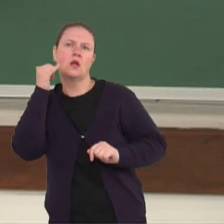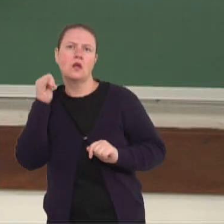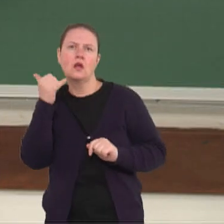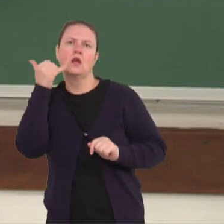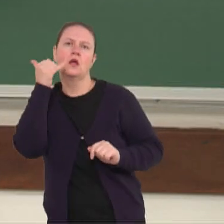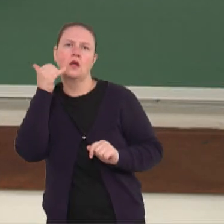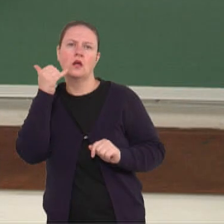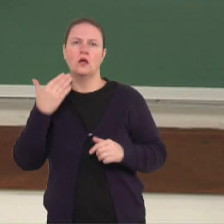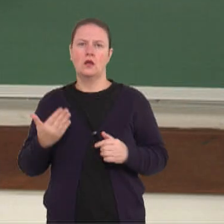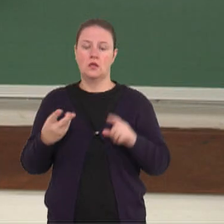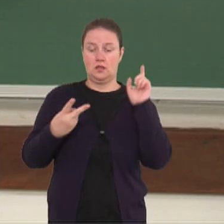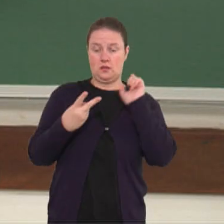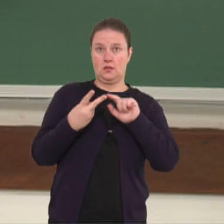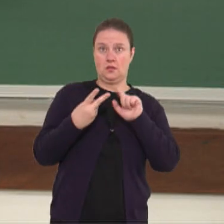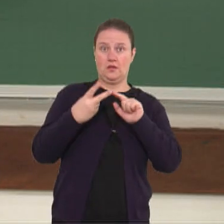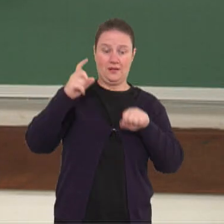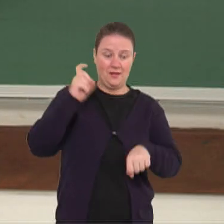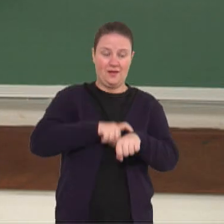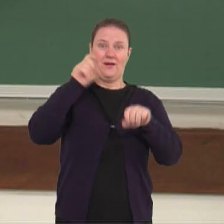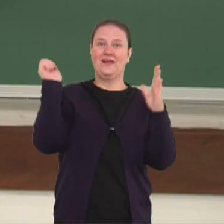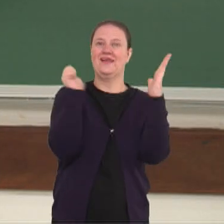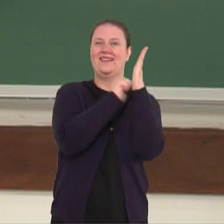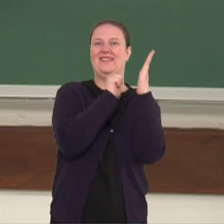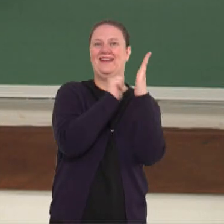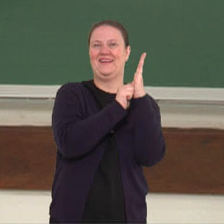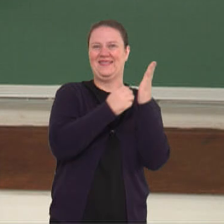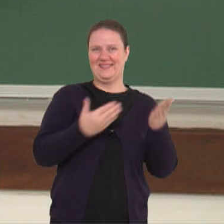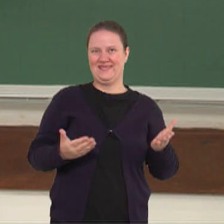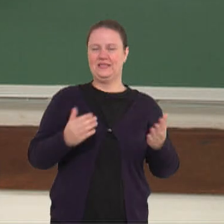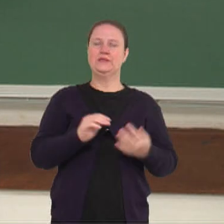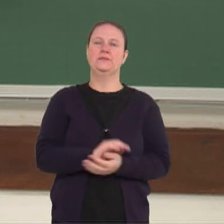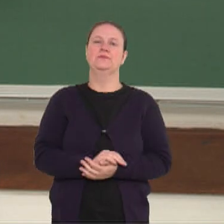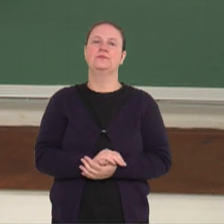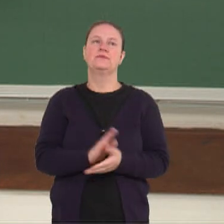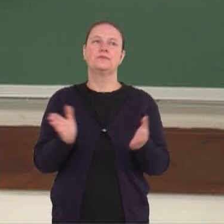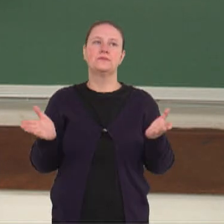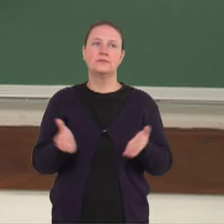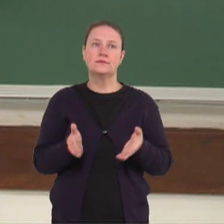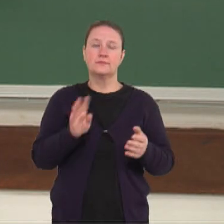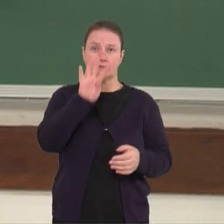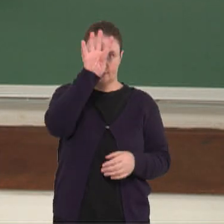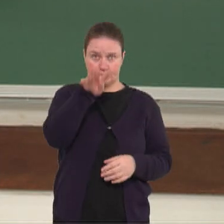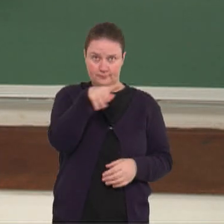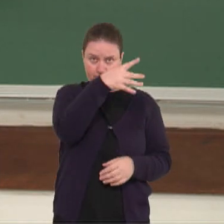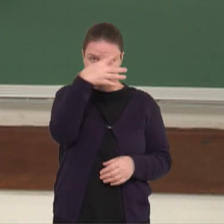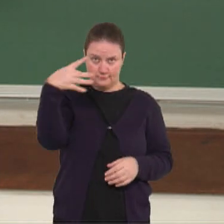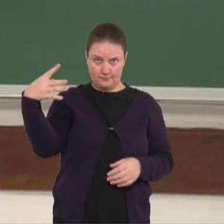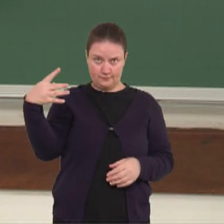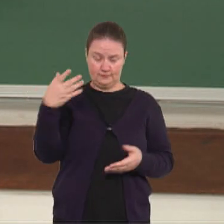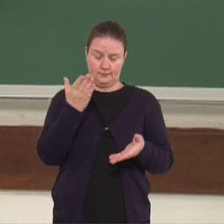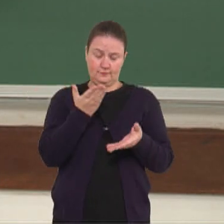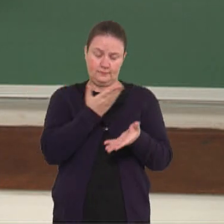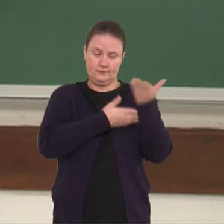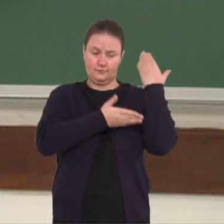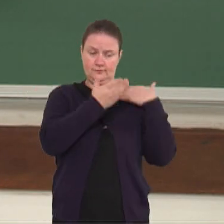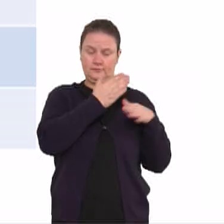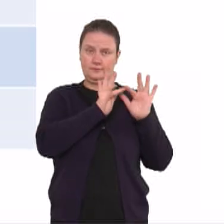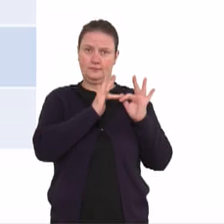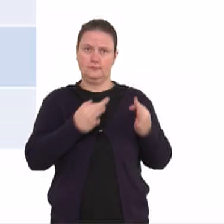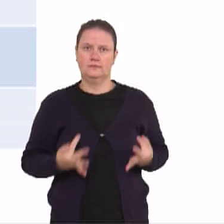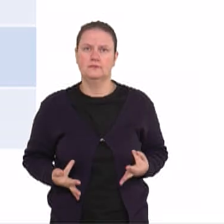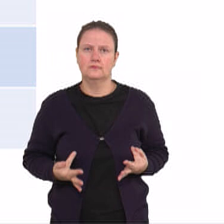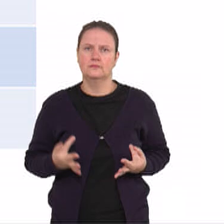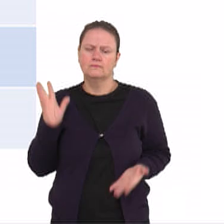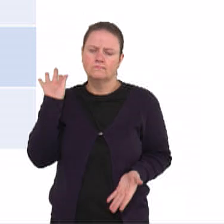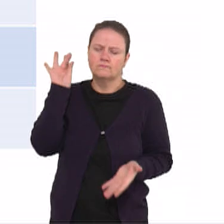na porta. Agora, vamos ver uma tabelinha aqui sobre o passado simples. Afirmativa. O